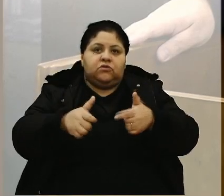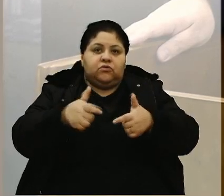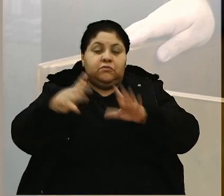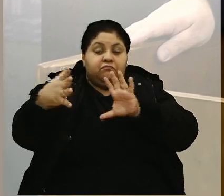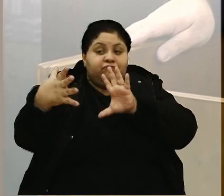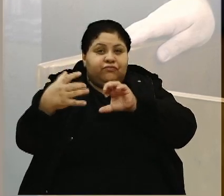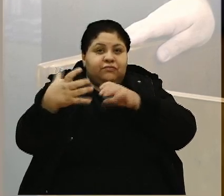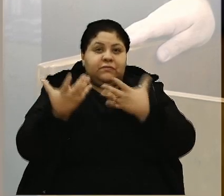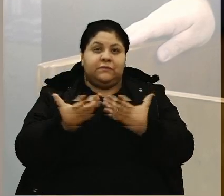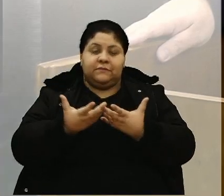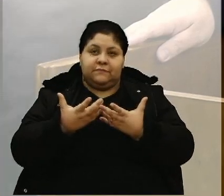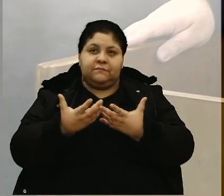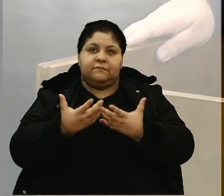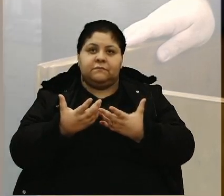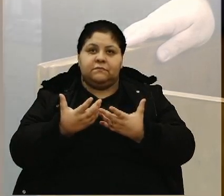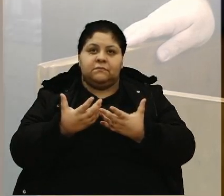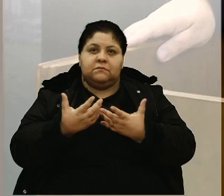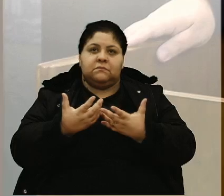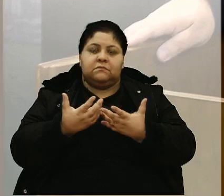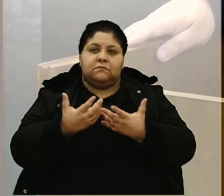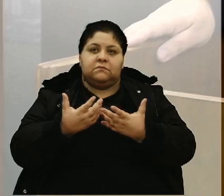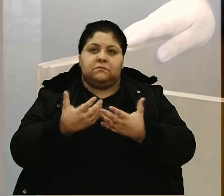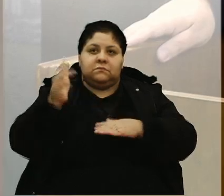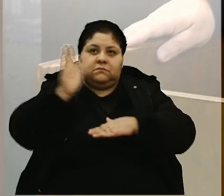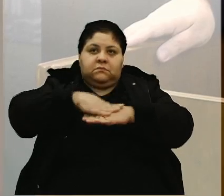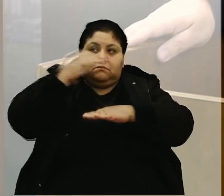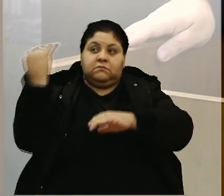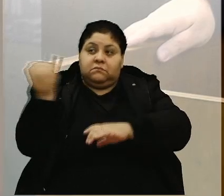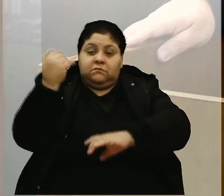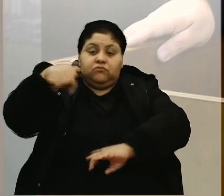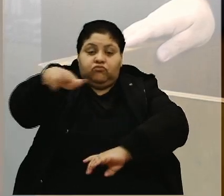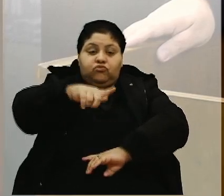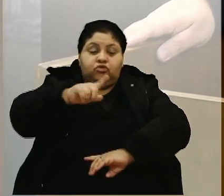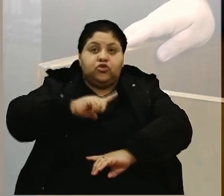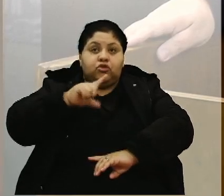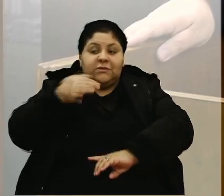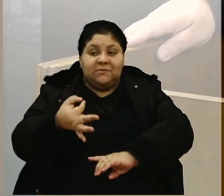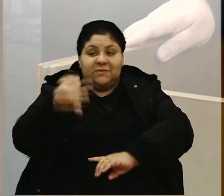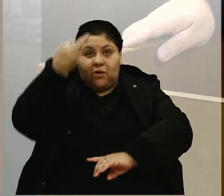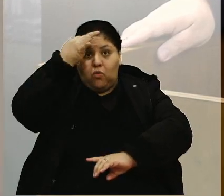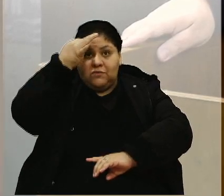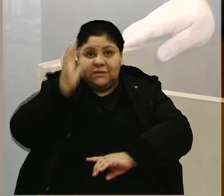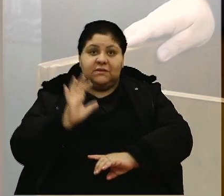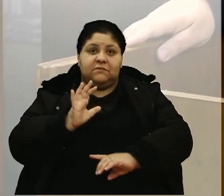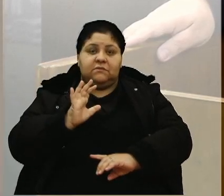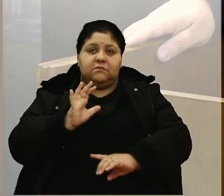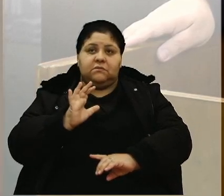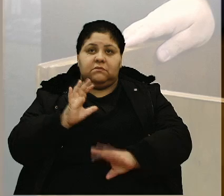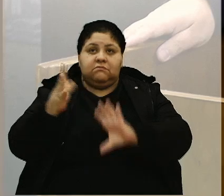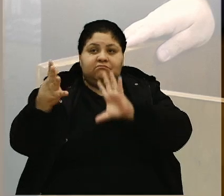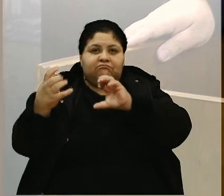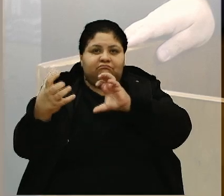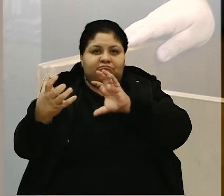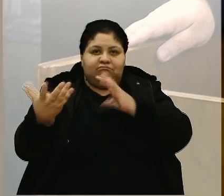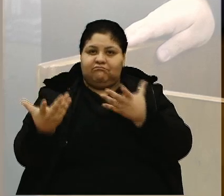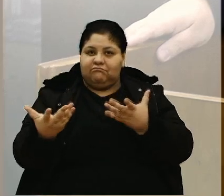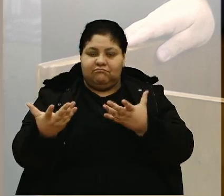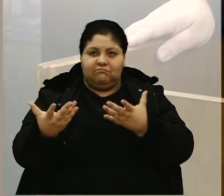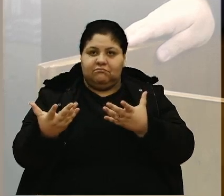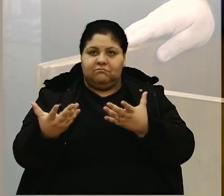ataques. E mais importante do que nós termos a consciência de que esses ataques não levam a